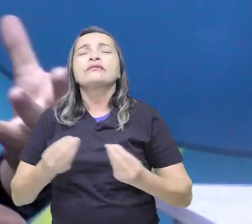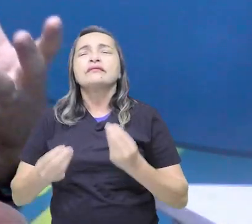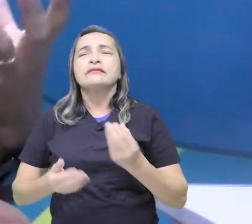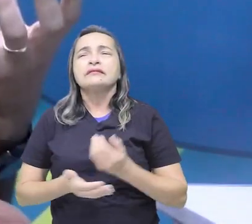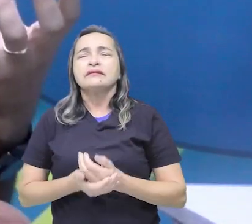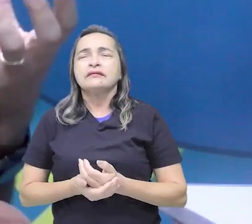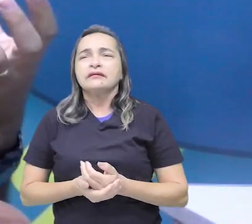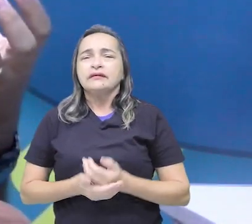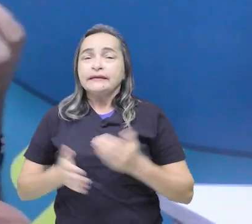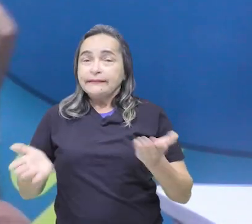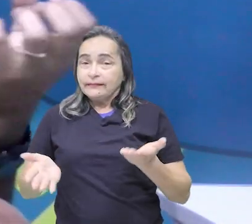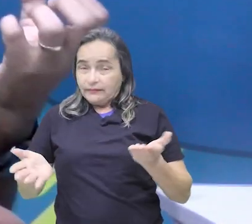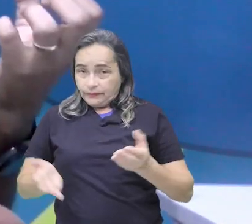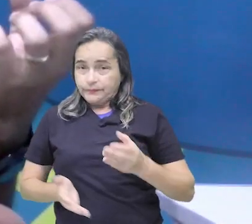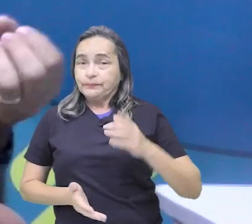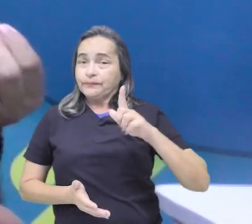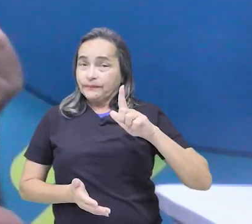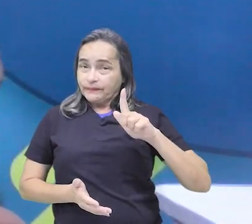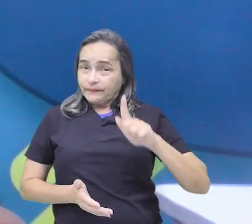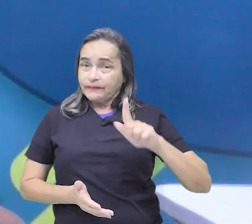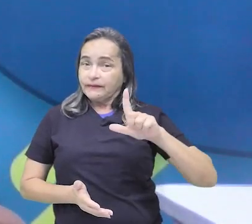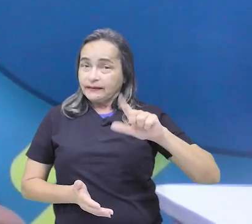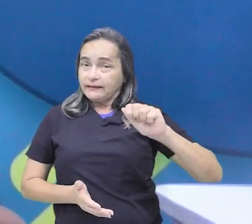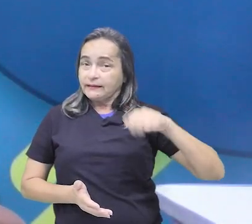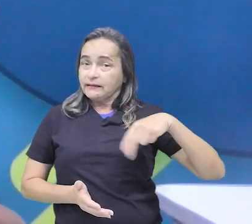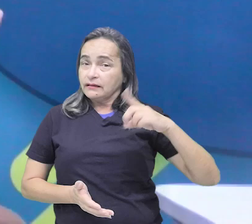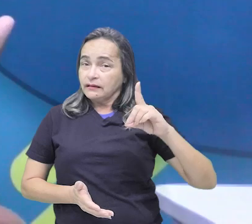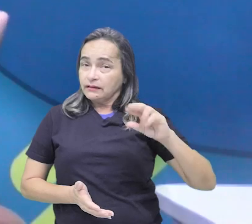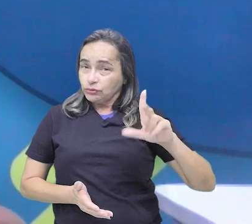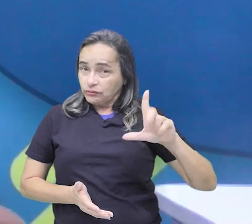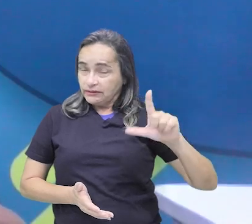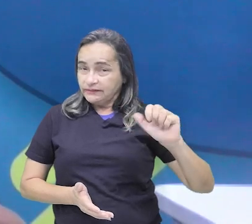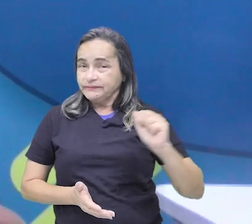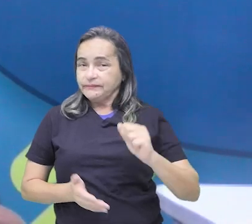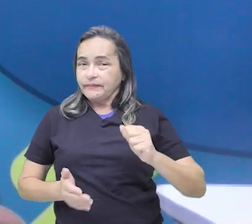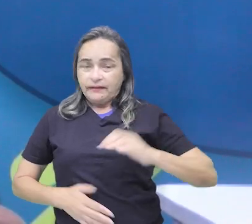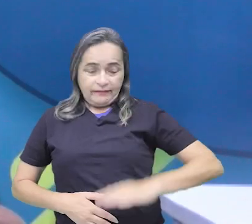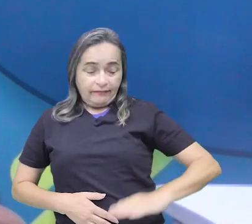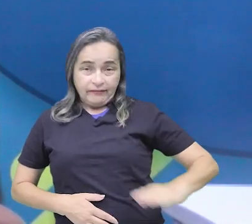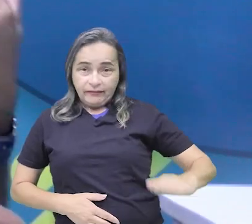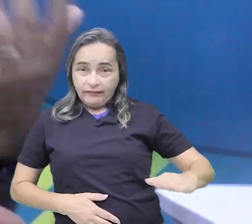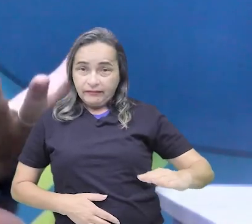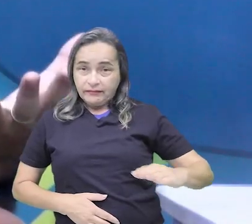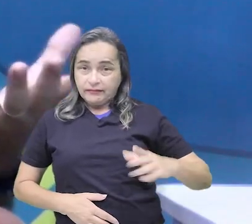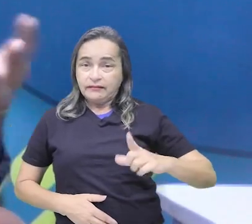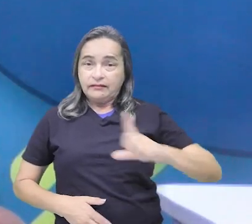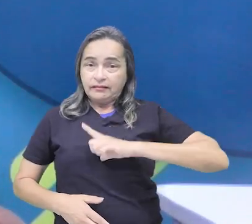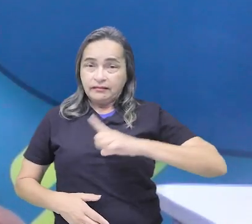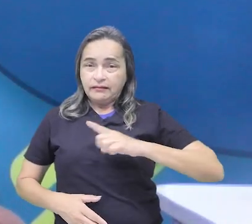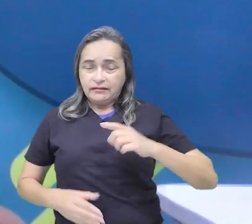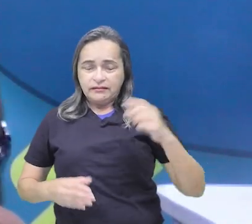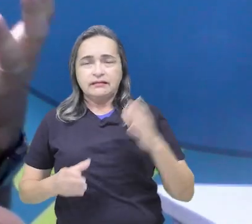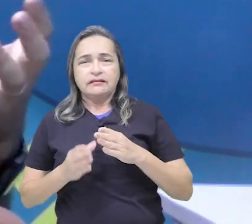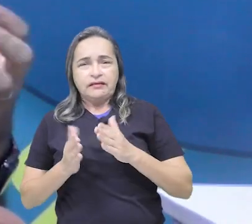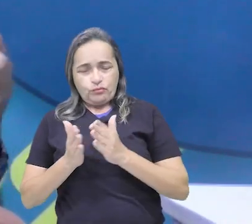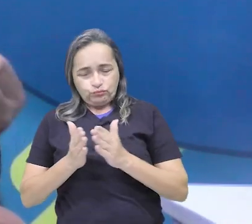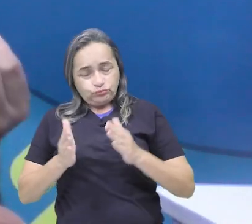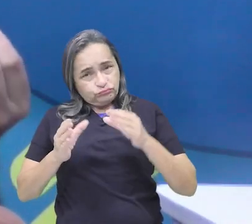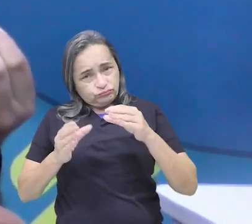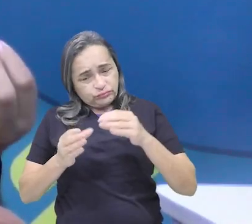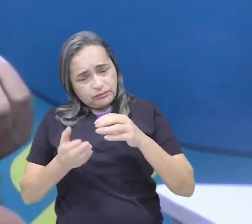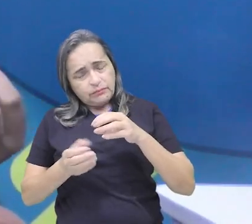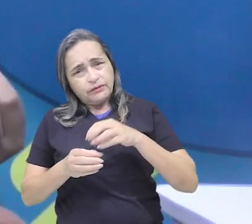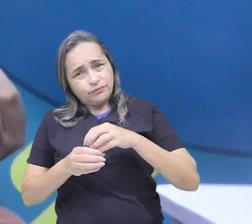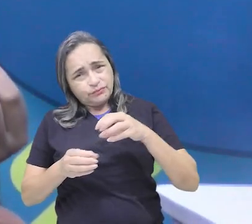Digamos, uma glândula dessa, quando criança, ela tem um determinado tamanho, ela tem um volume. Um homem jovem, de seus 20 anos, ela